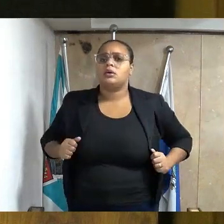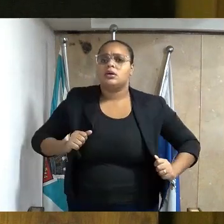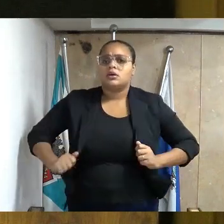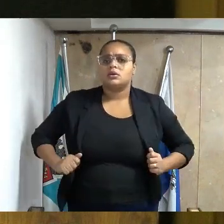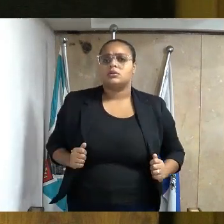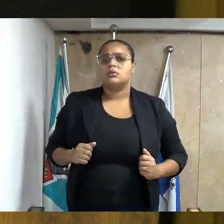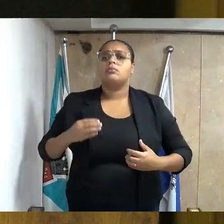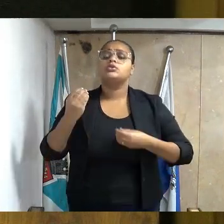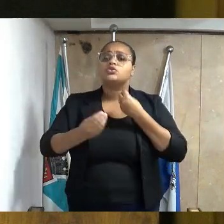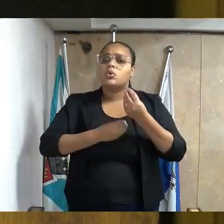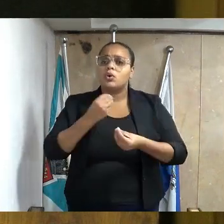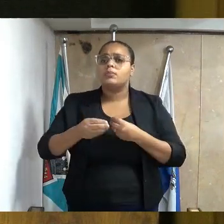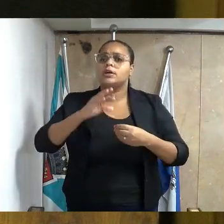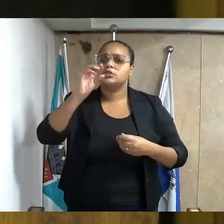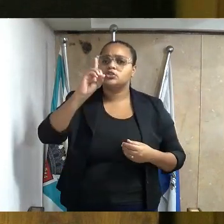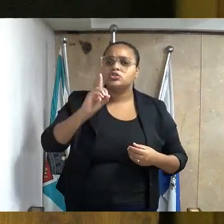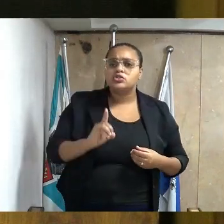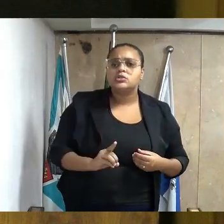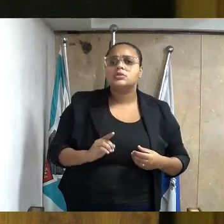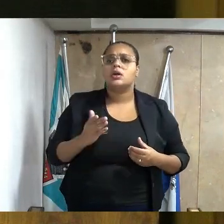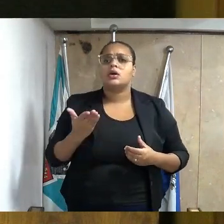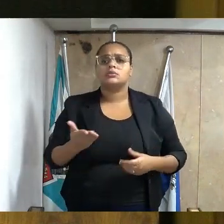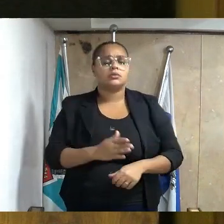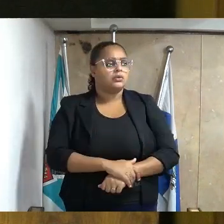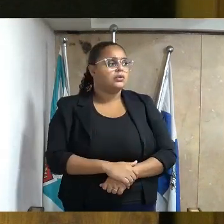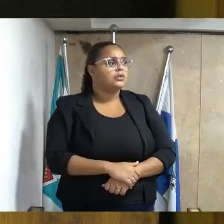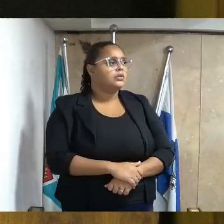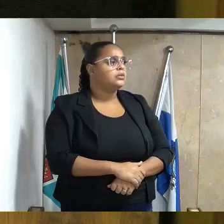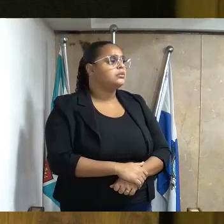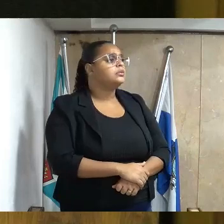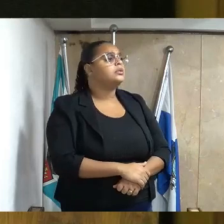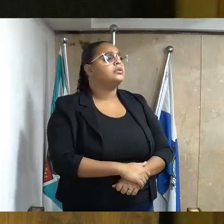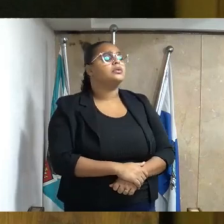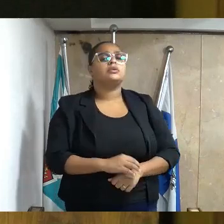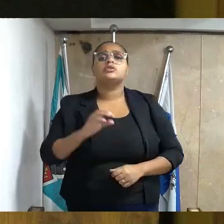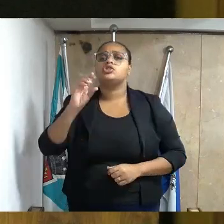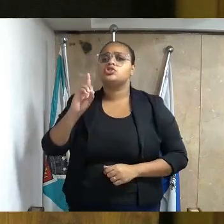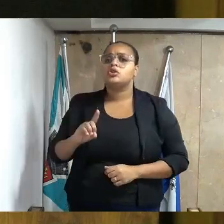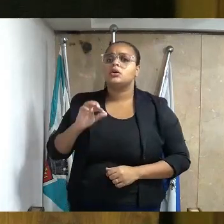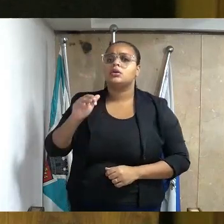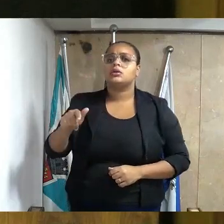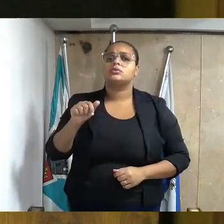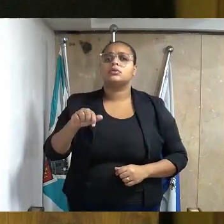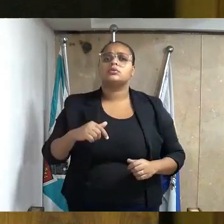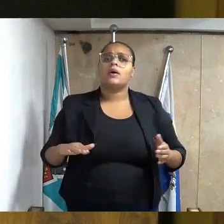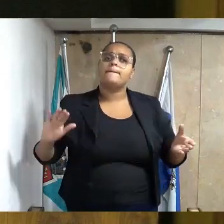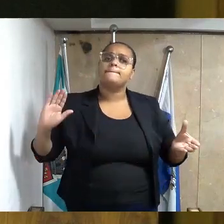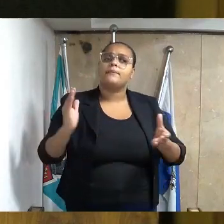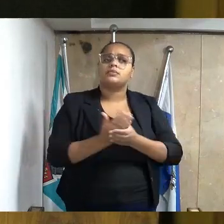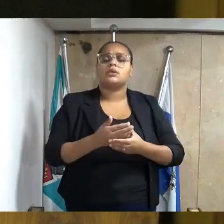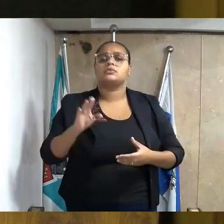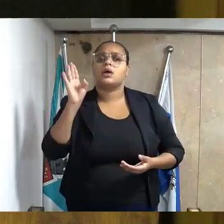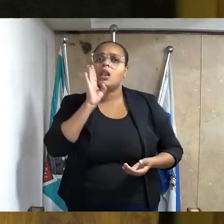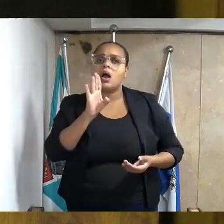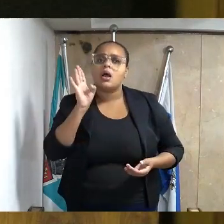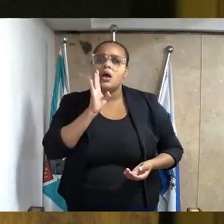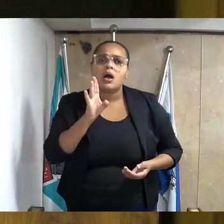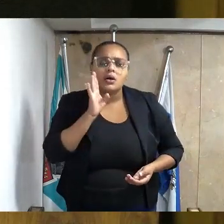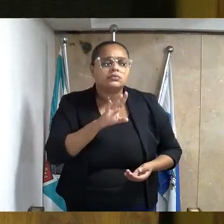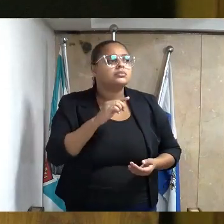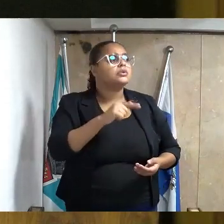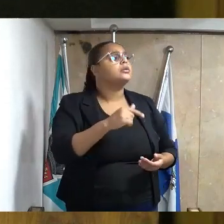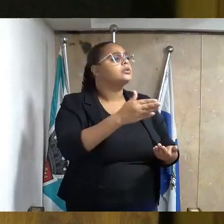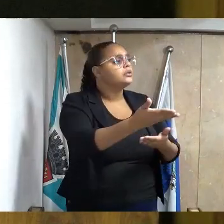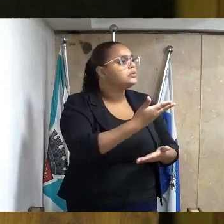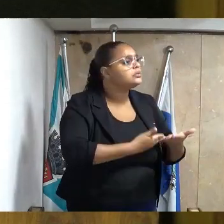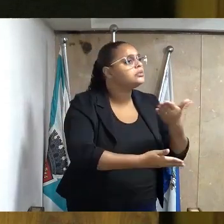tais como direito de propriedade do devido processo legal, direito à ampla